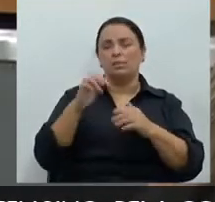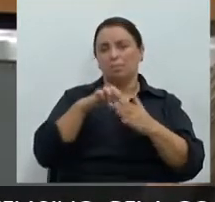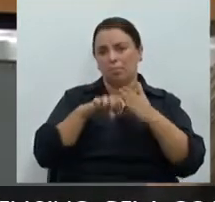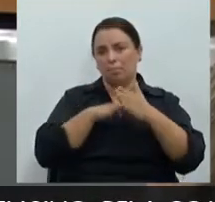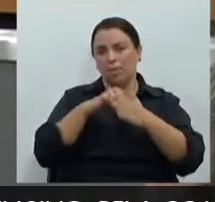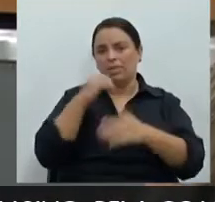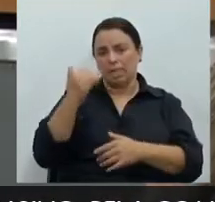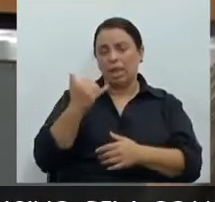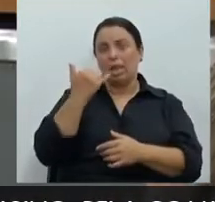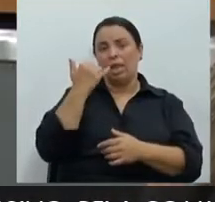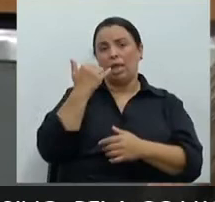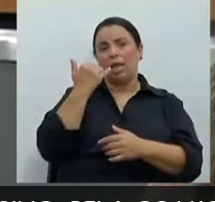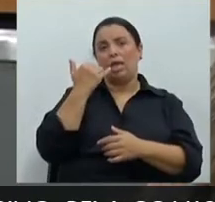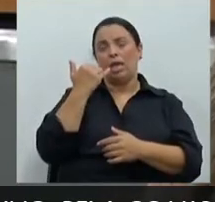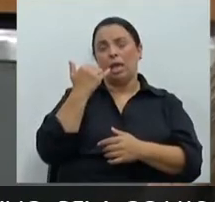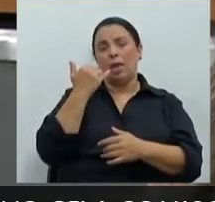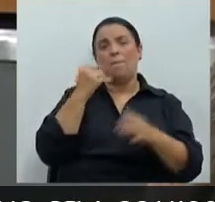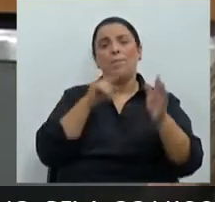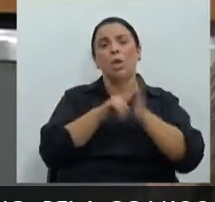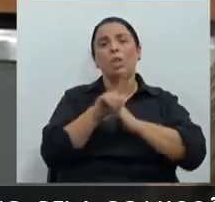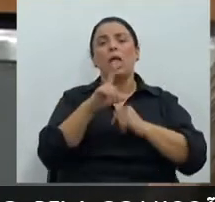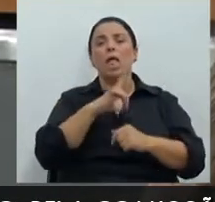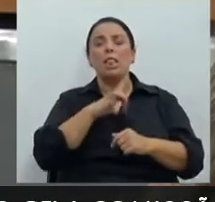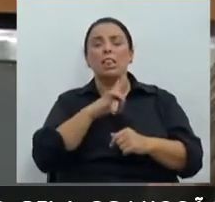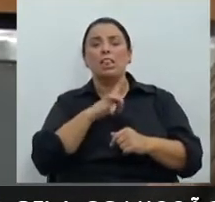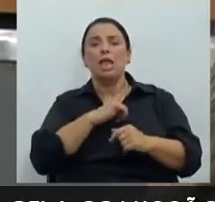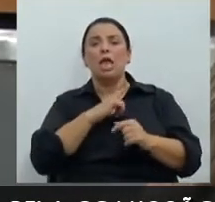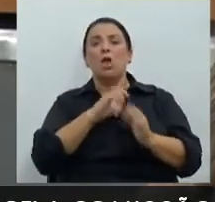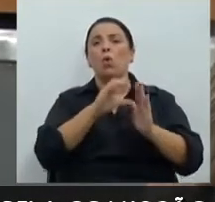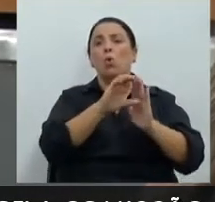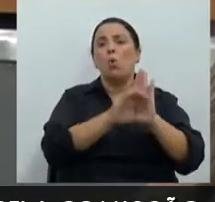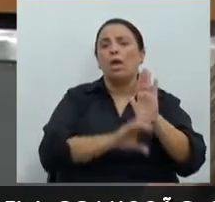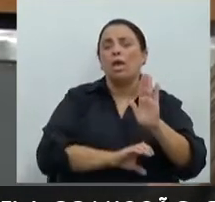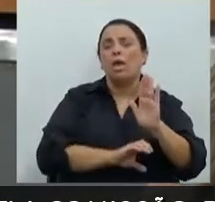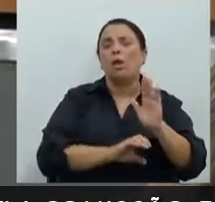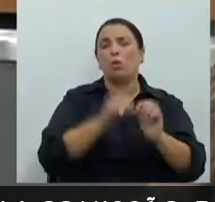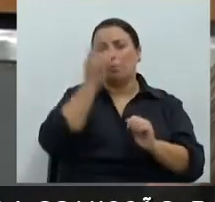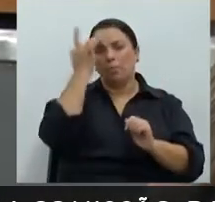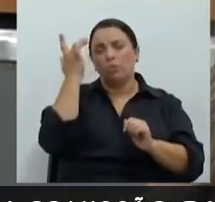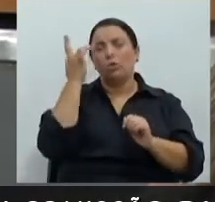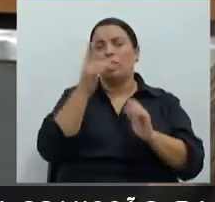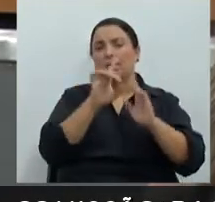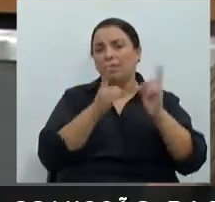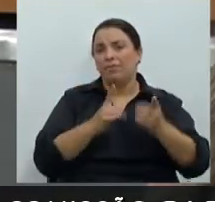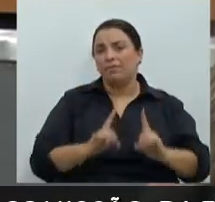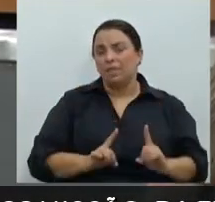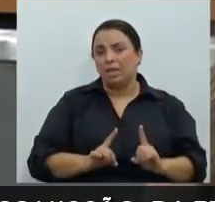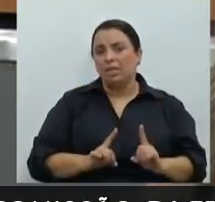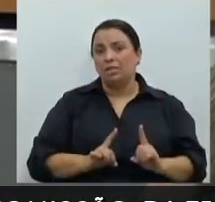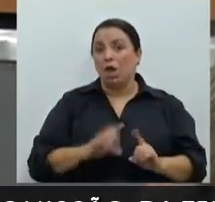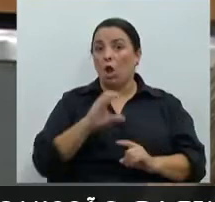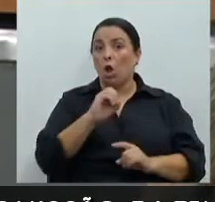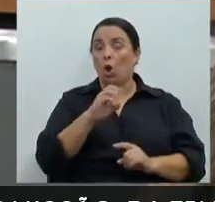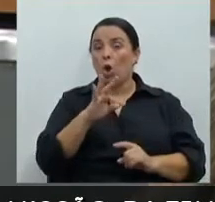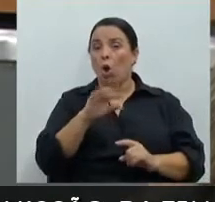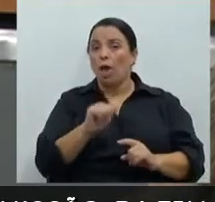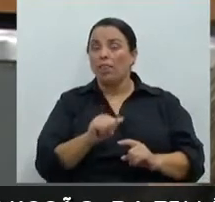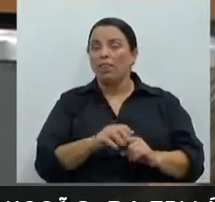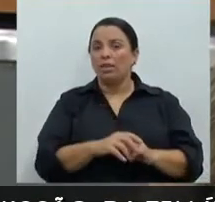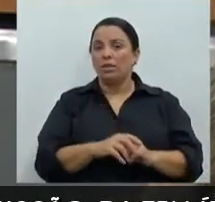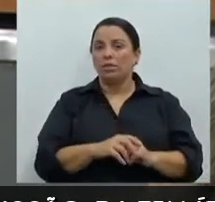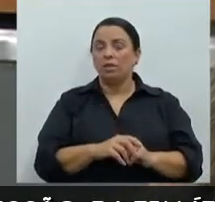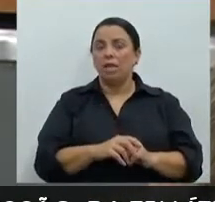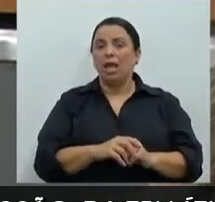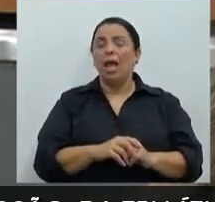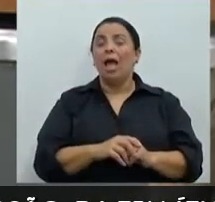gente para saber se tem currículo de pessoa com deficiência para cumprir cota, muita gente, às vezes, chega e pergunta, fala assim,